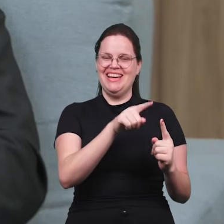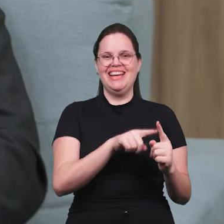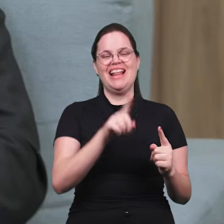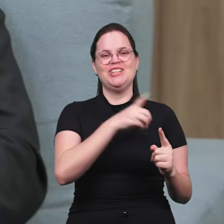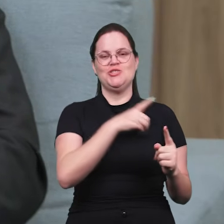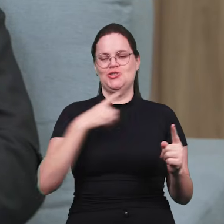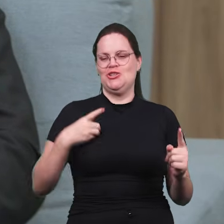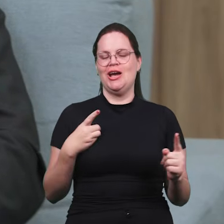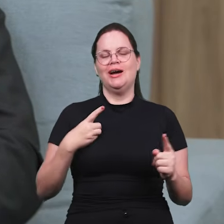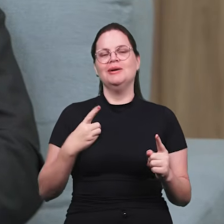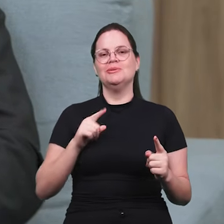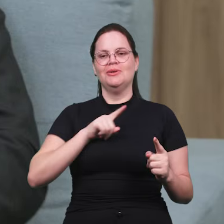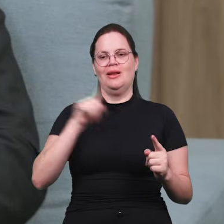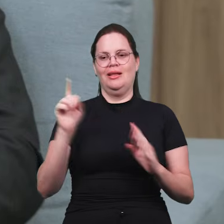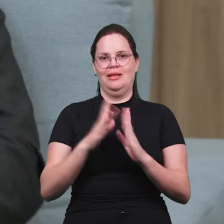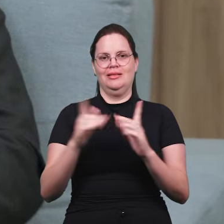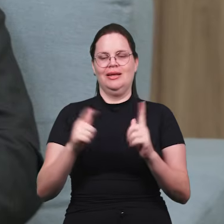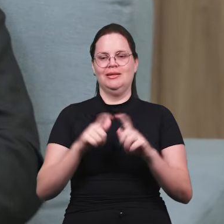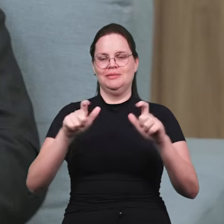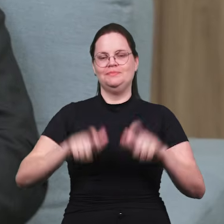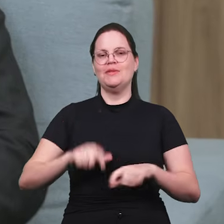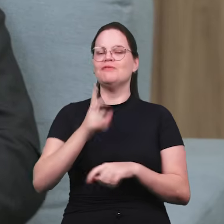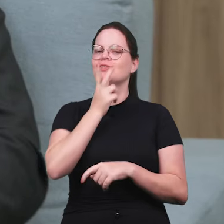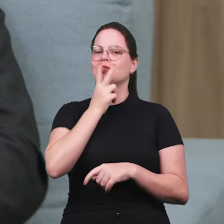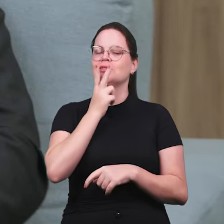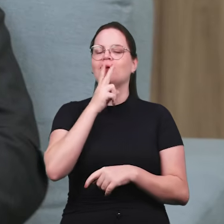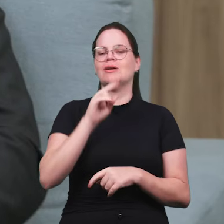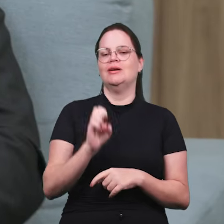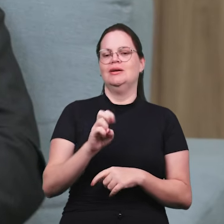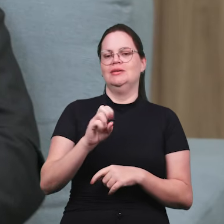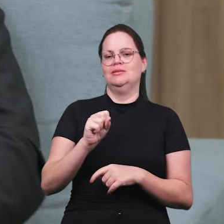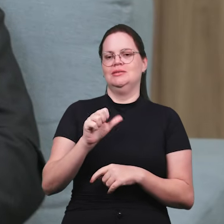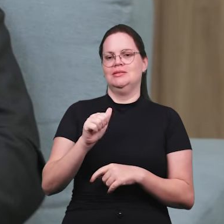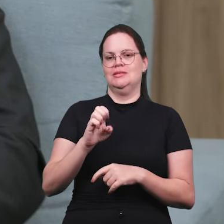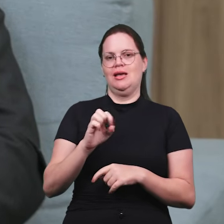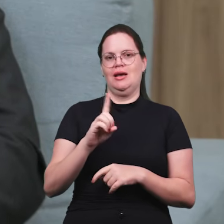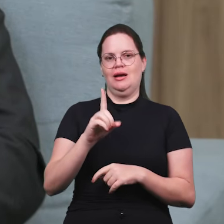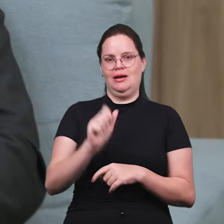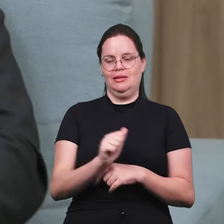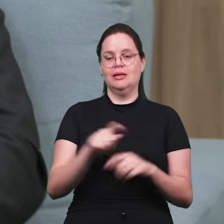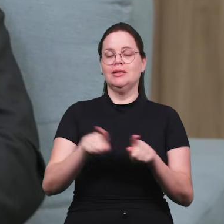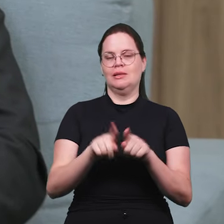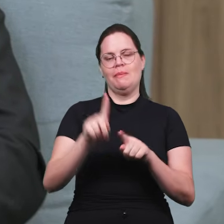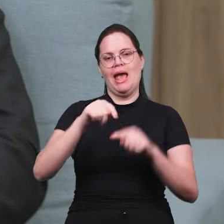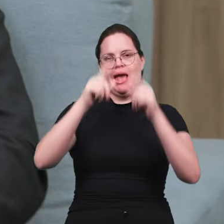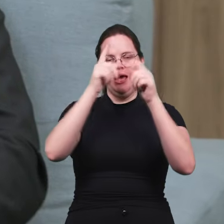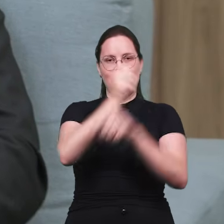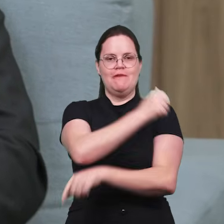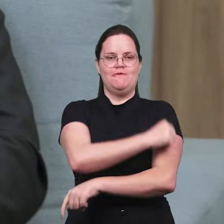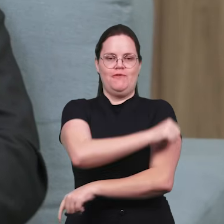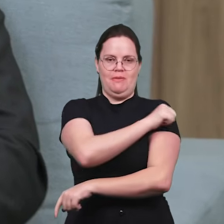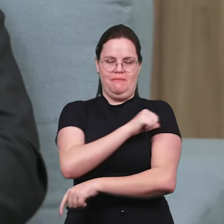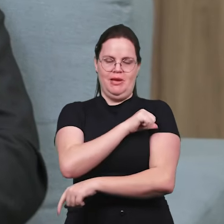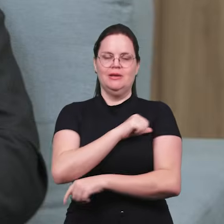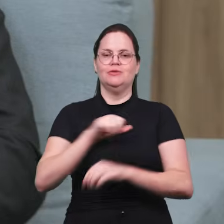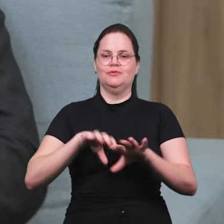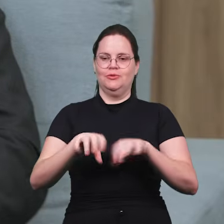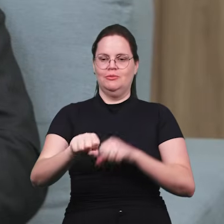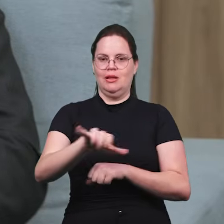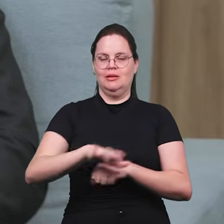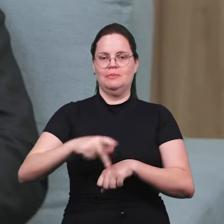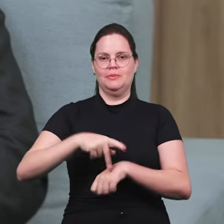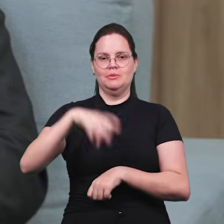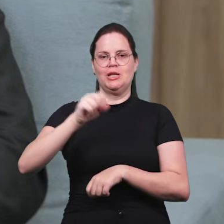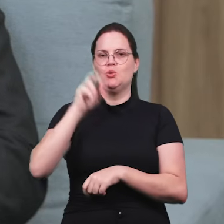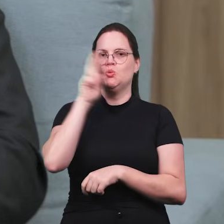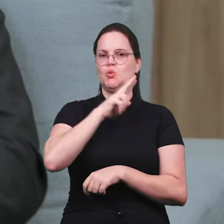está diácono na igreja de Enseada do Suá, em Vitória, e também é enfermeiro de formação, pós-graduado em